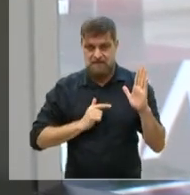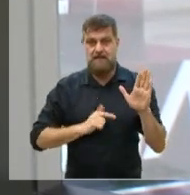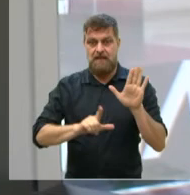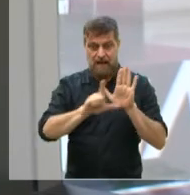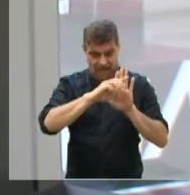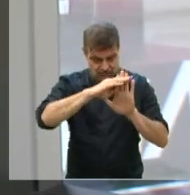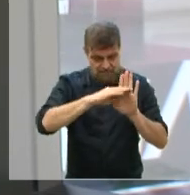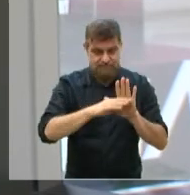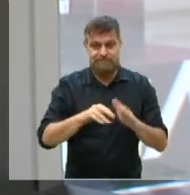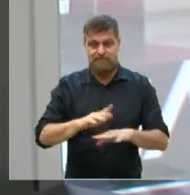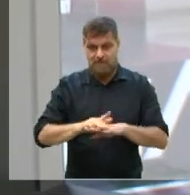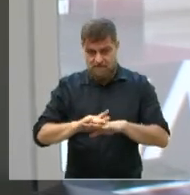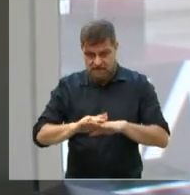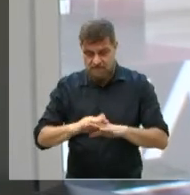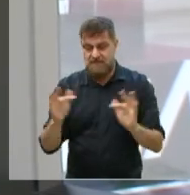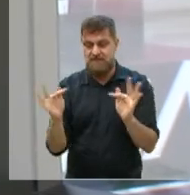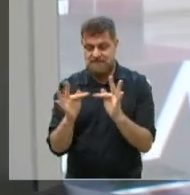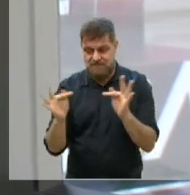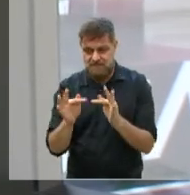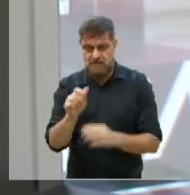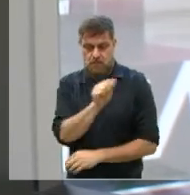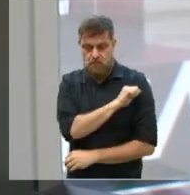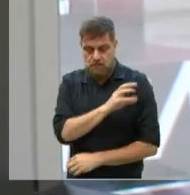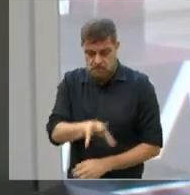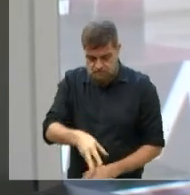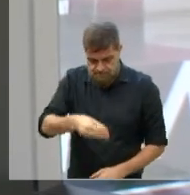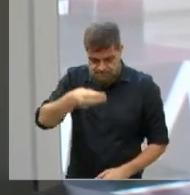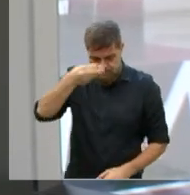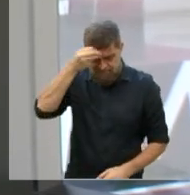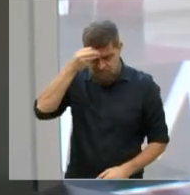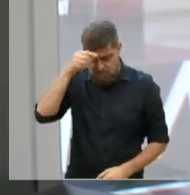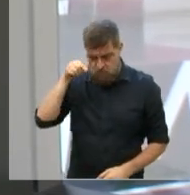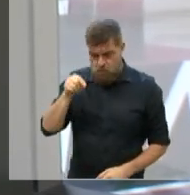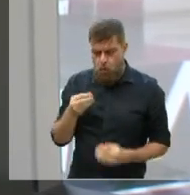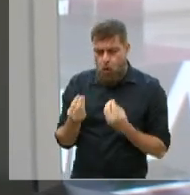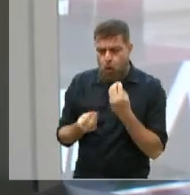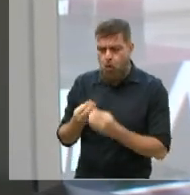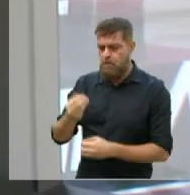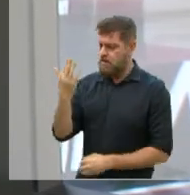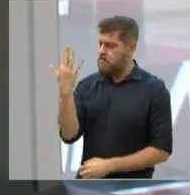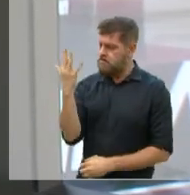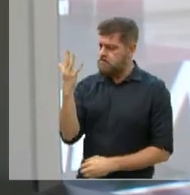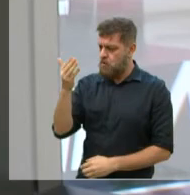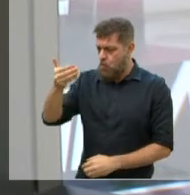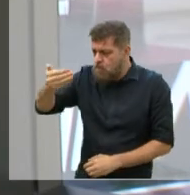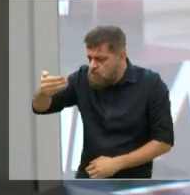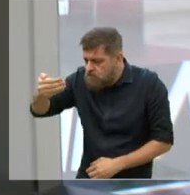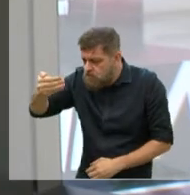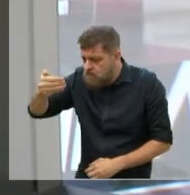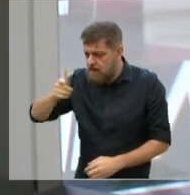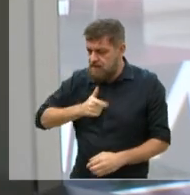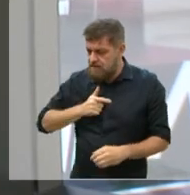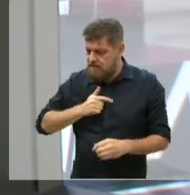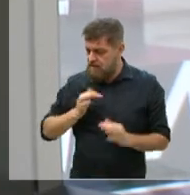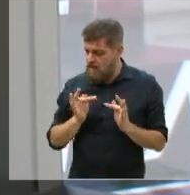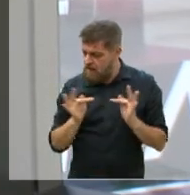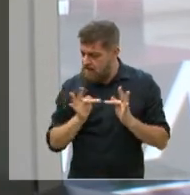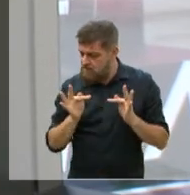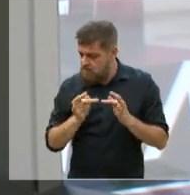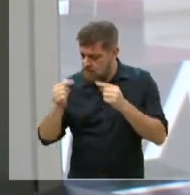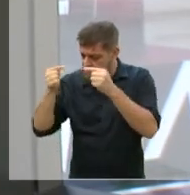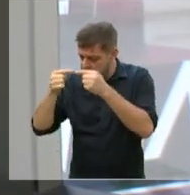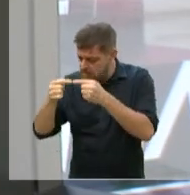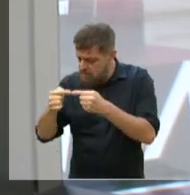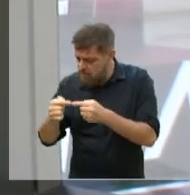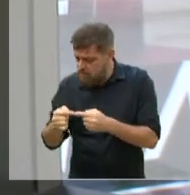nas equações. Então, se o aluno conseguir entender qual espelho é, côncavo ou convexo, e colocar as fórmulas aplicadas ali, ele faz